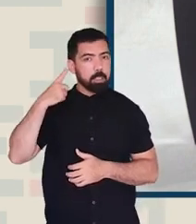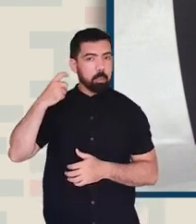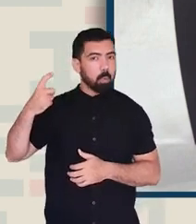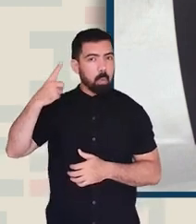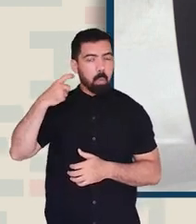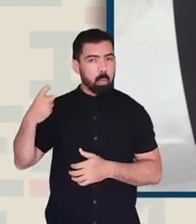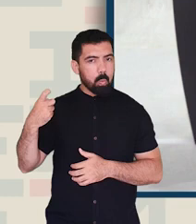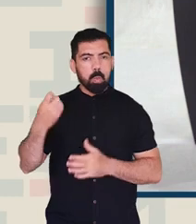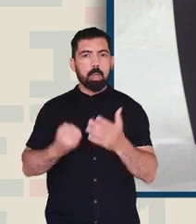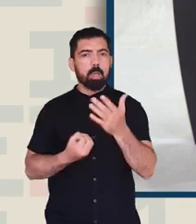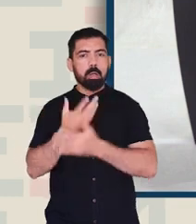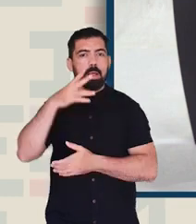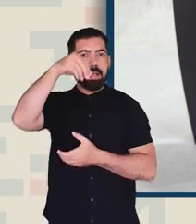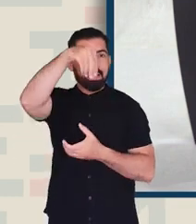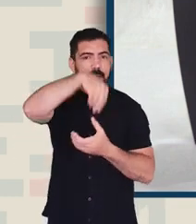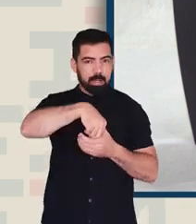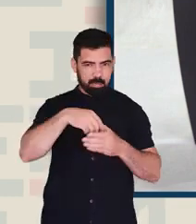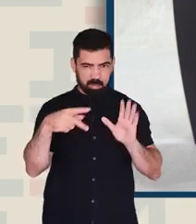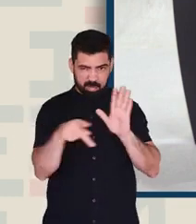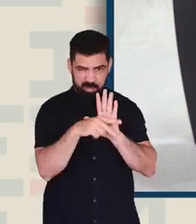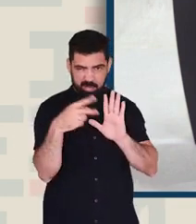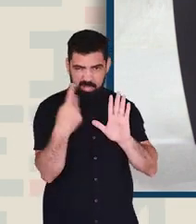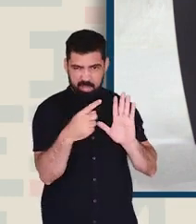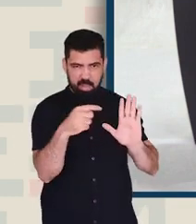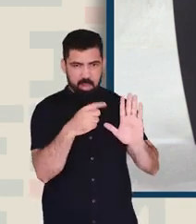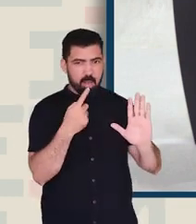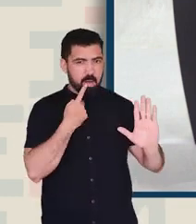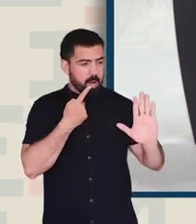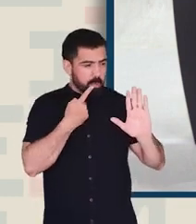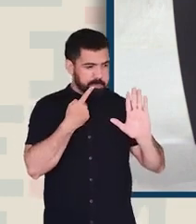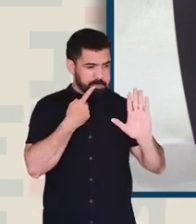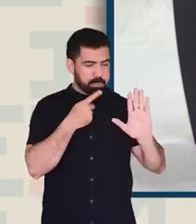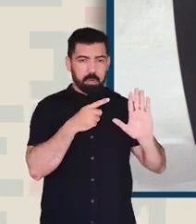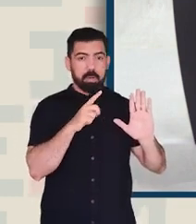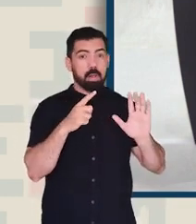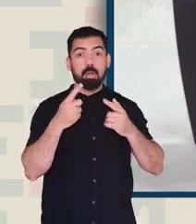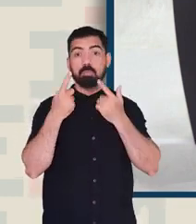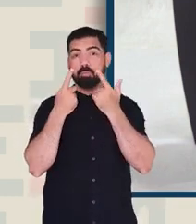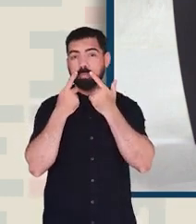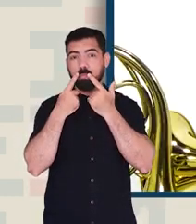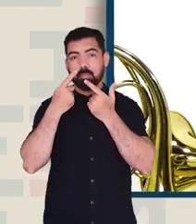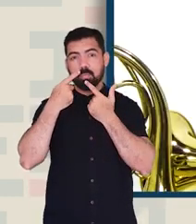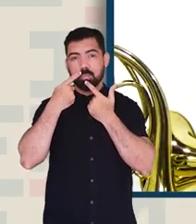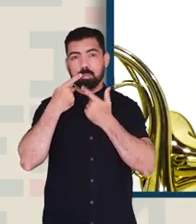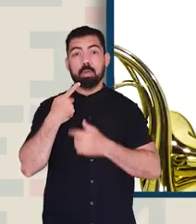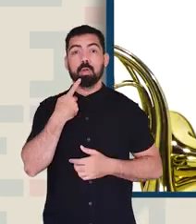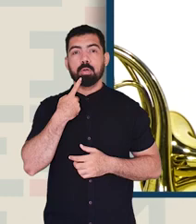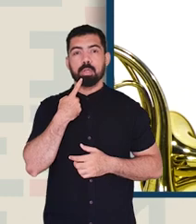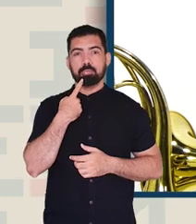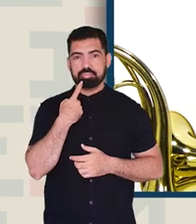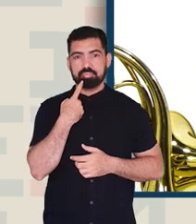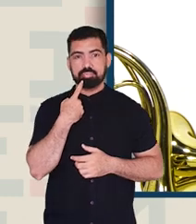os sons, eles são gerados nos instrumentos de metais através da vibração de lábio.